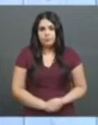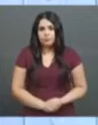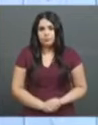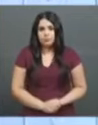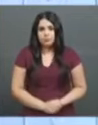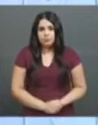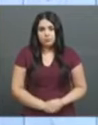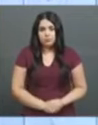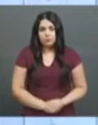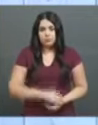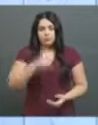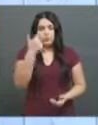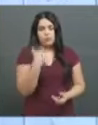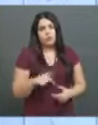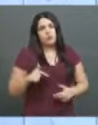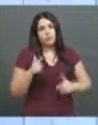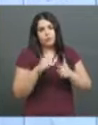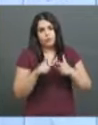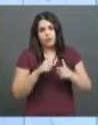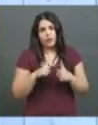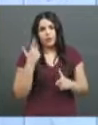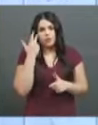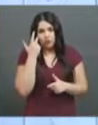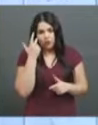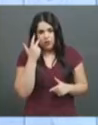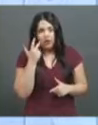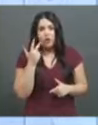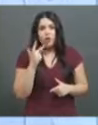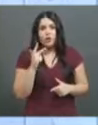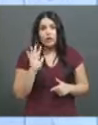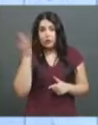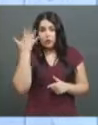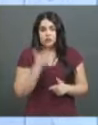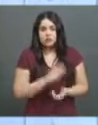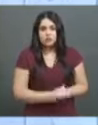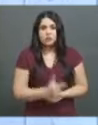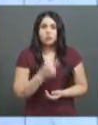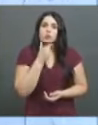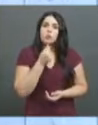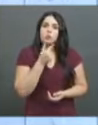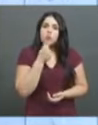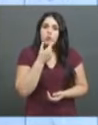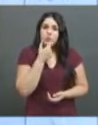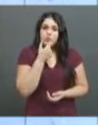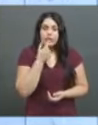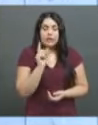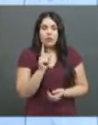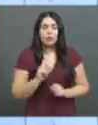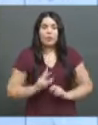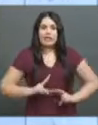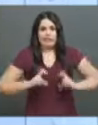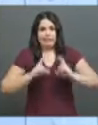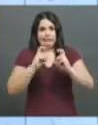Outro problema muito comum que atinge o homem, mas não em termos de câncer,